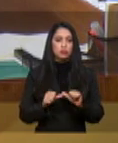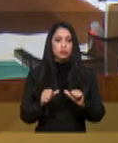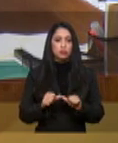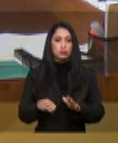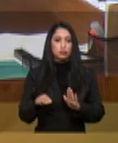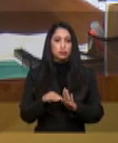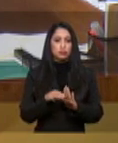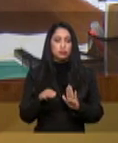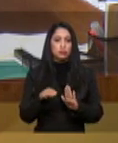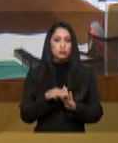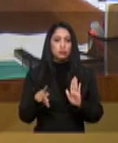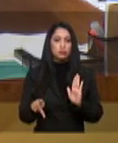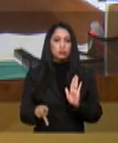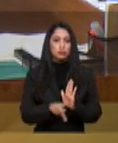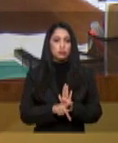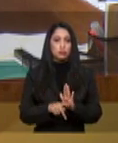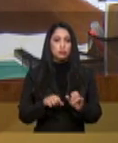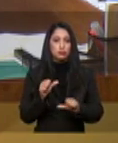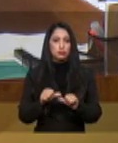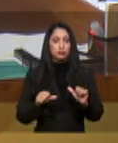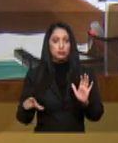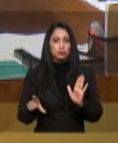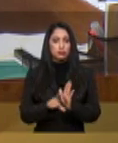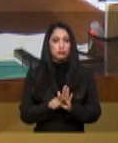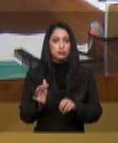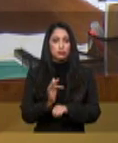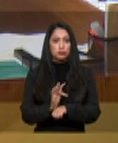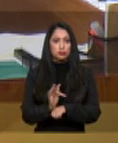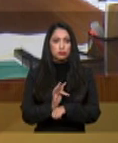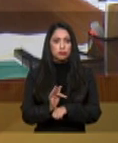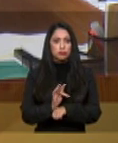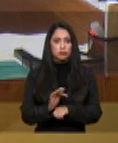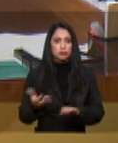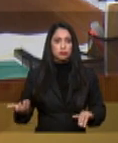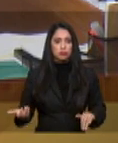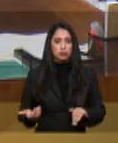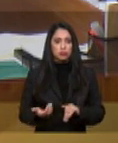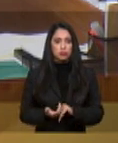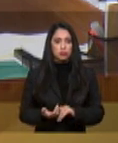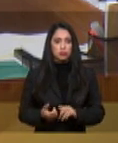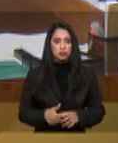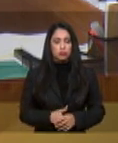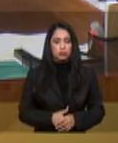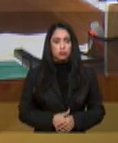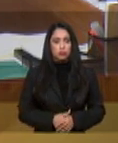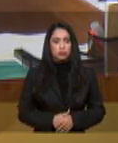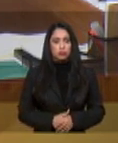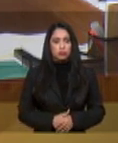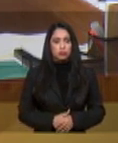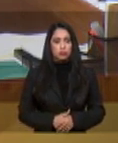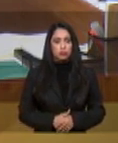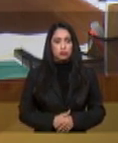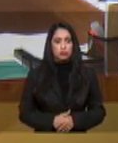já convertida em lei formal do Congresso Nacional. Volto eu.